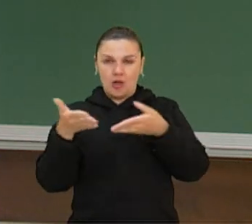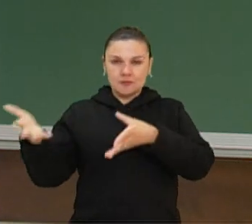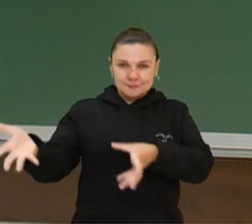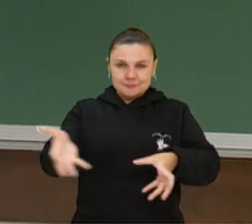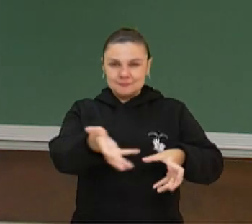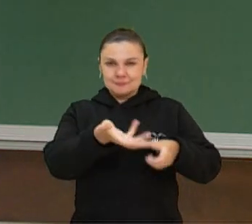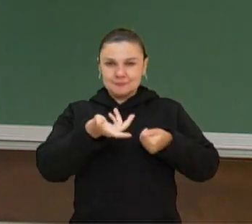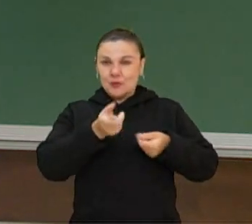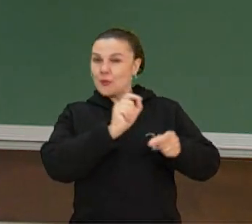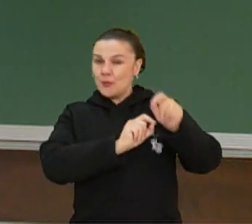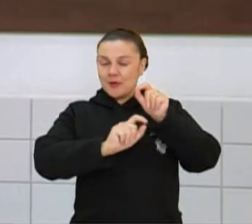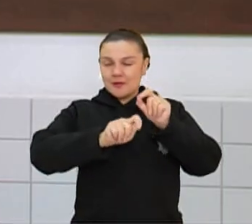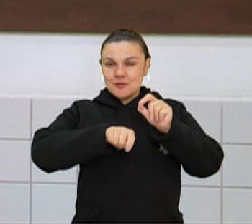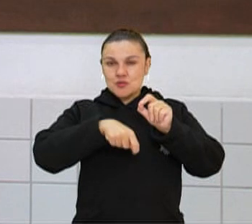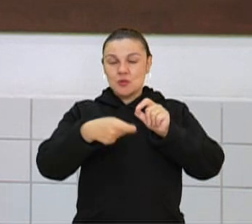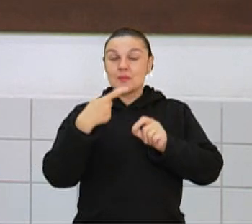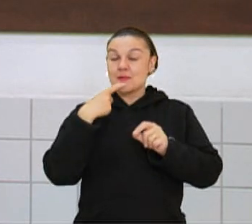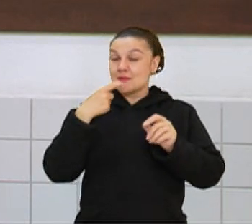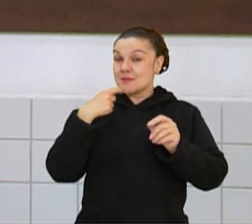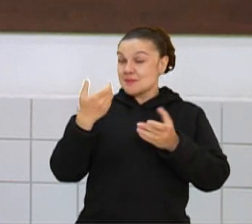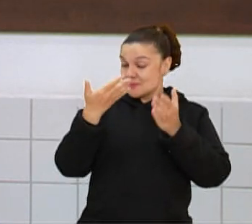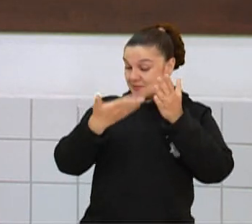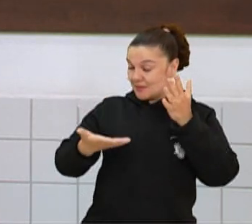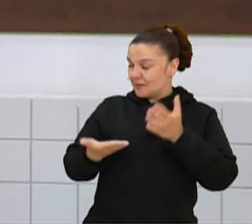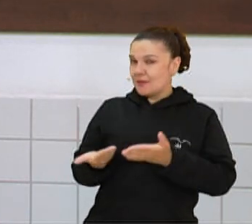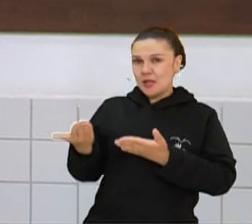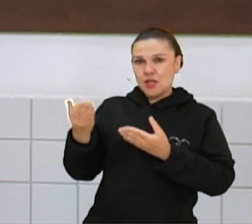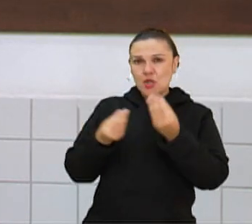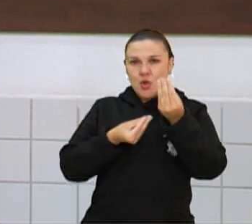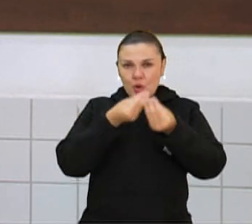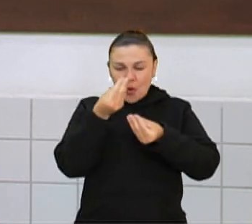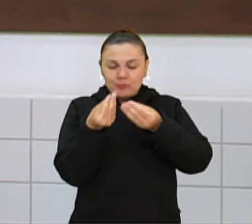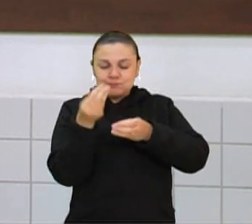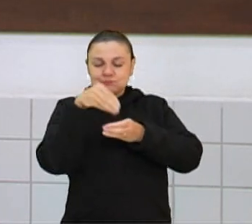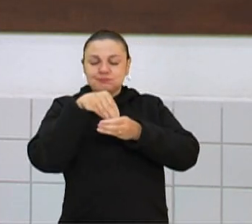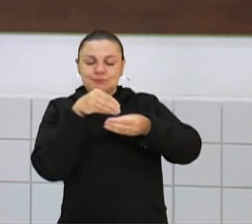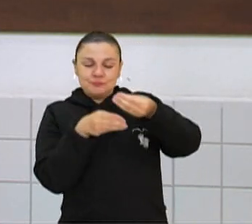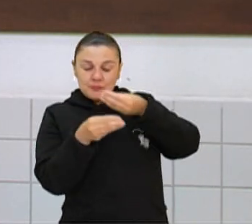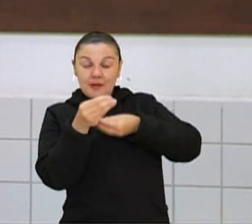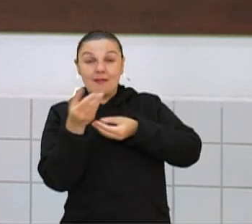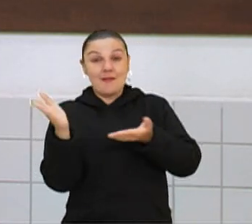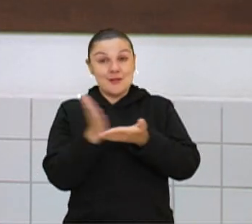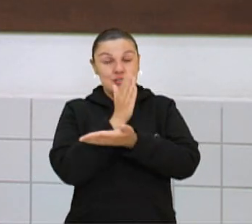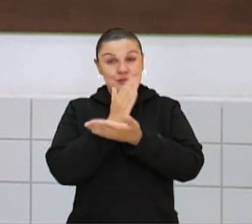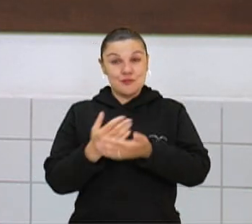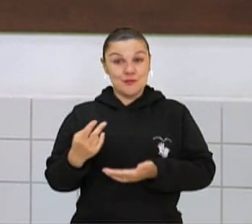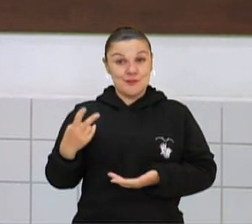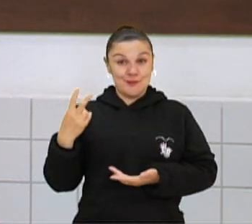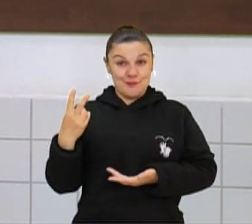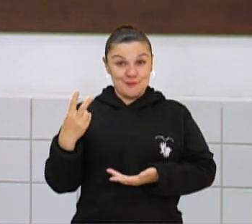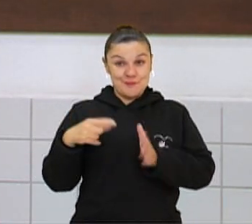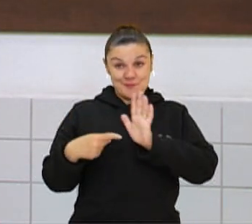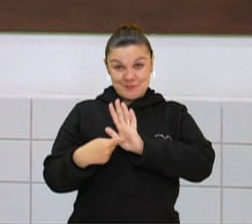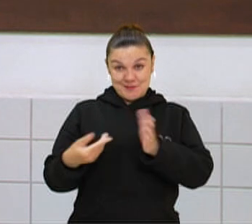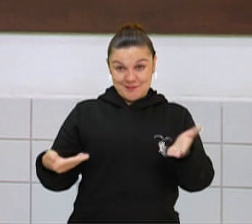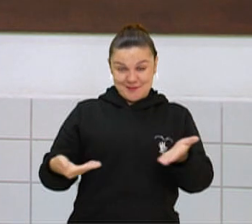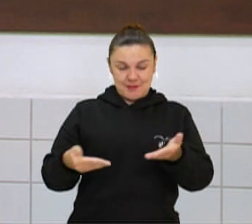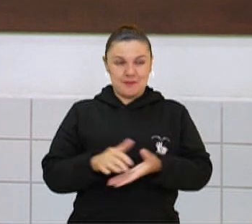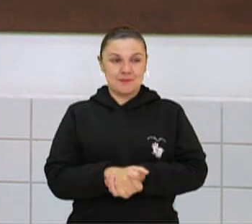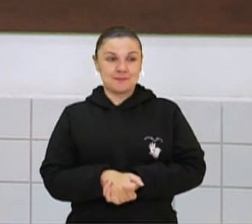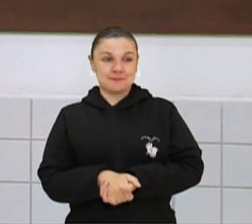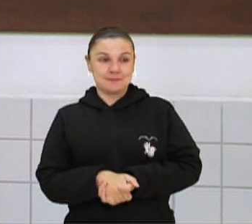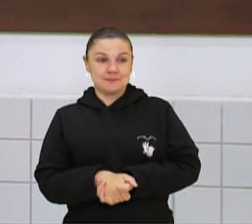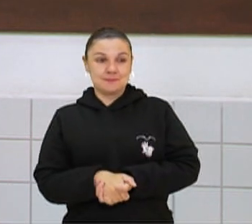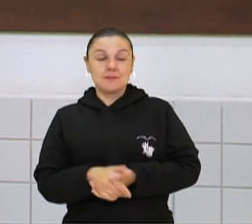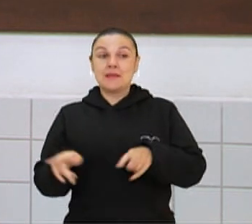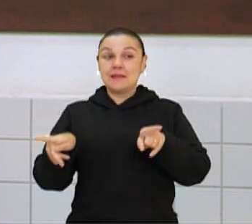abordagem rapidinho aqui sobre o sangue. Tá? Como que é constituído esse sangue? Ele é dividido em duas partes que nós vamos apresentar ali para vocês. Os